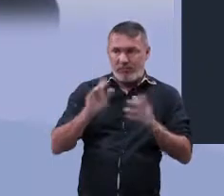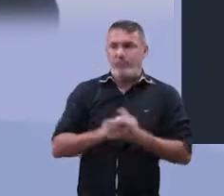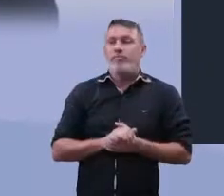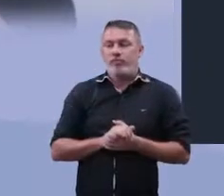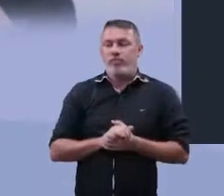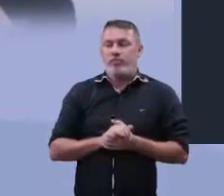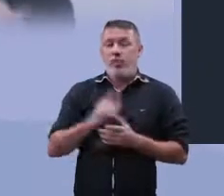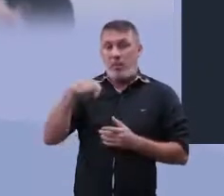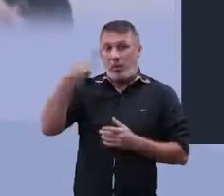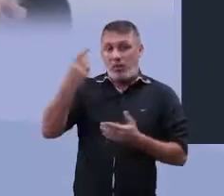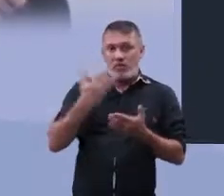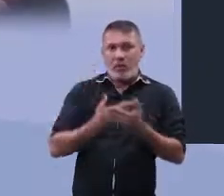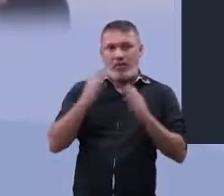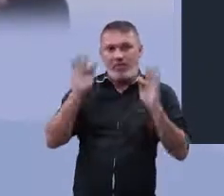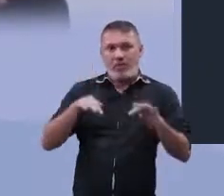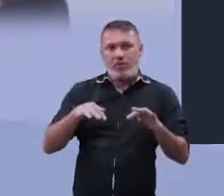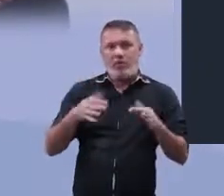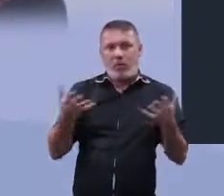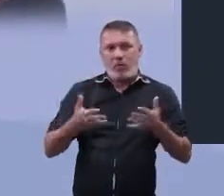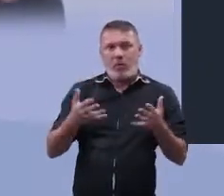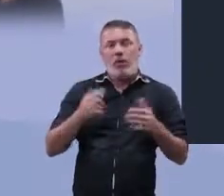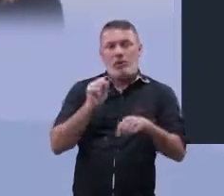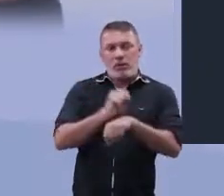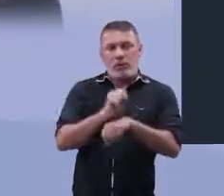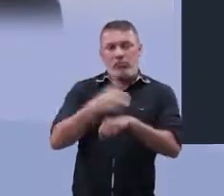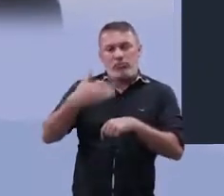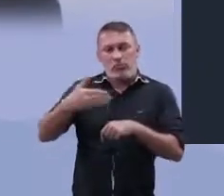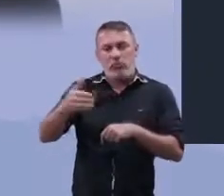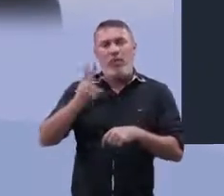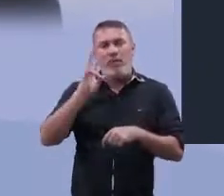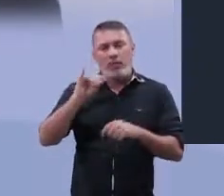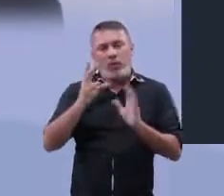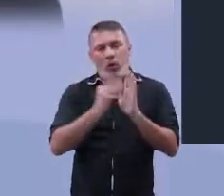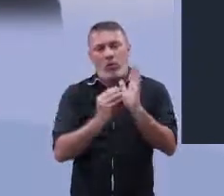ok? Bom, por hoje é só, mas daremos